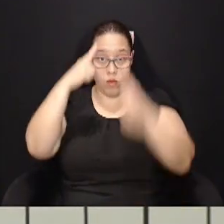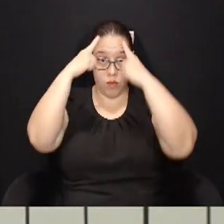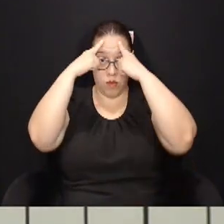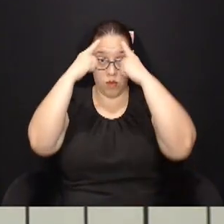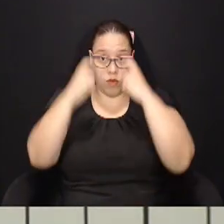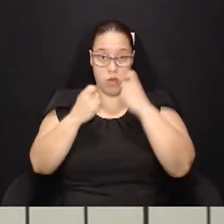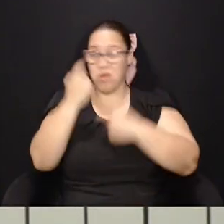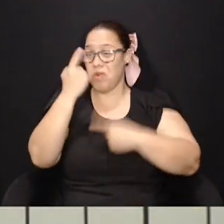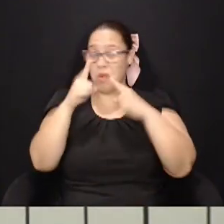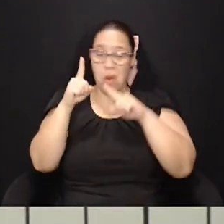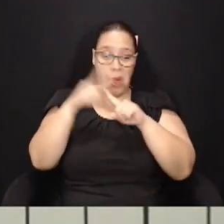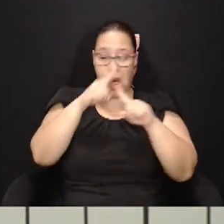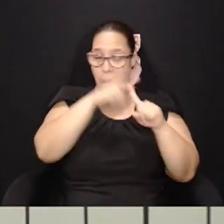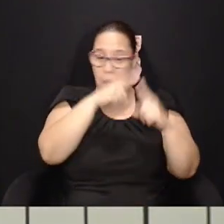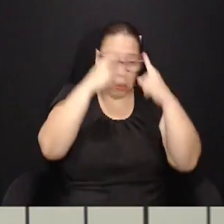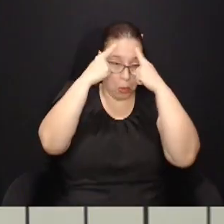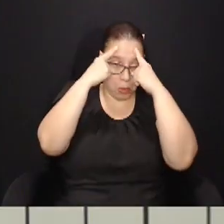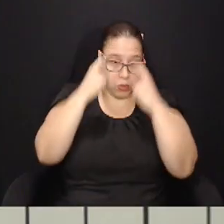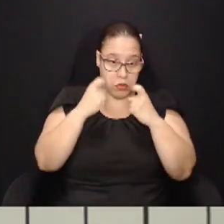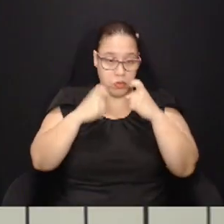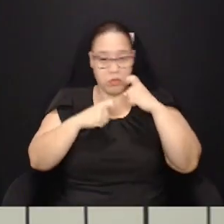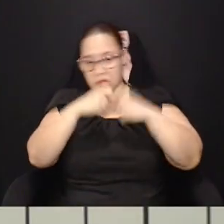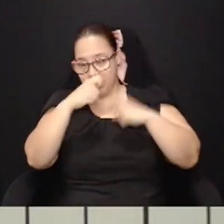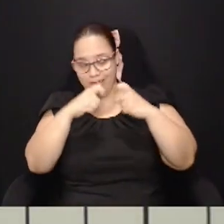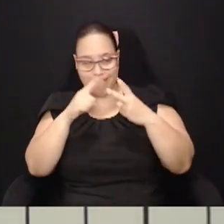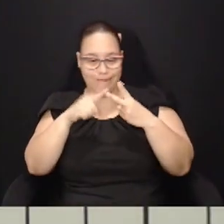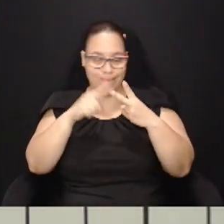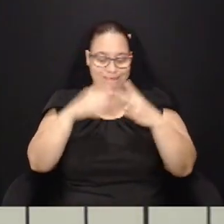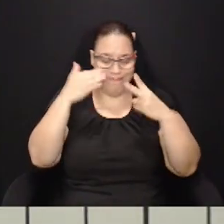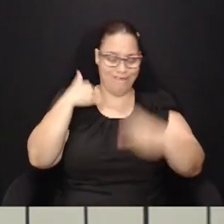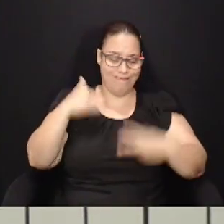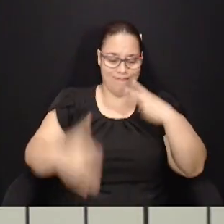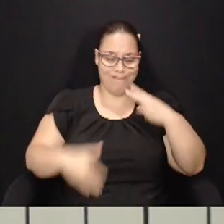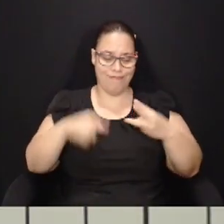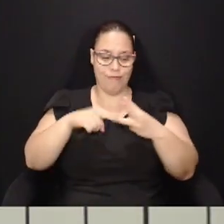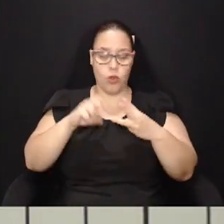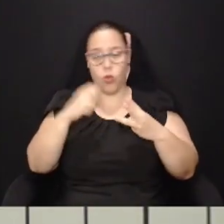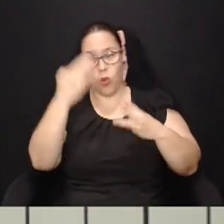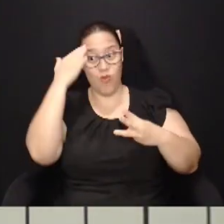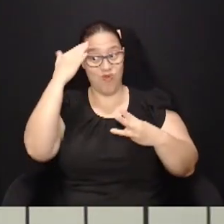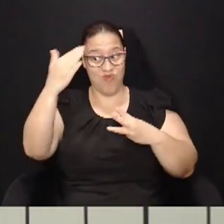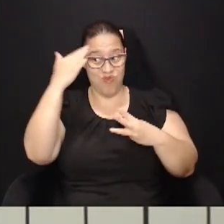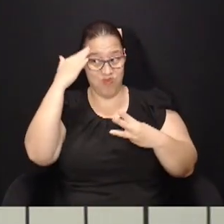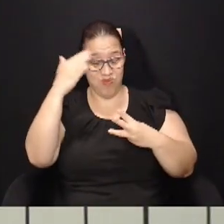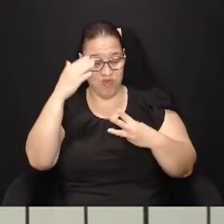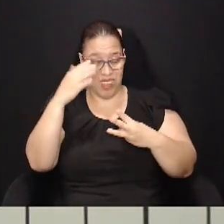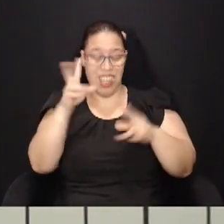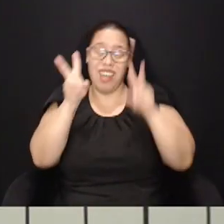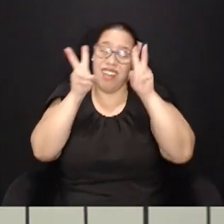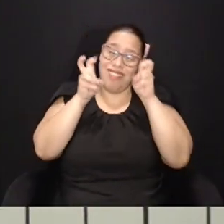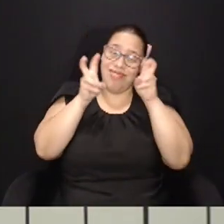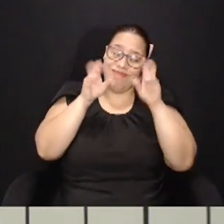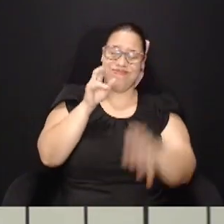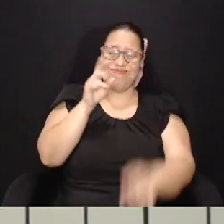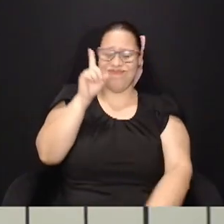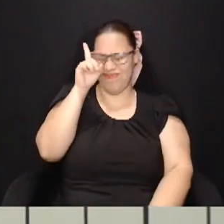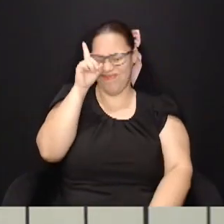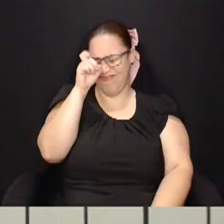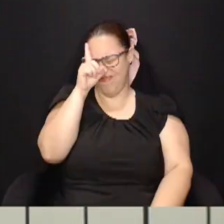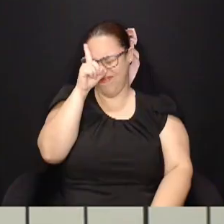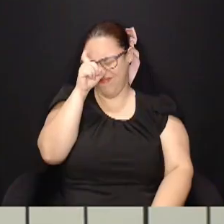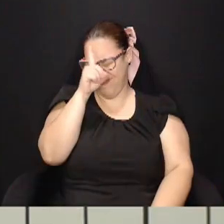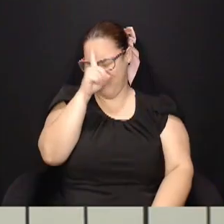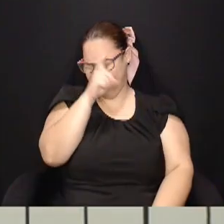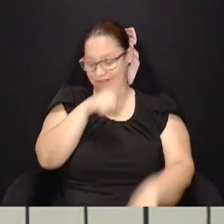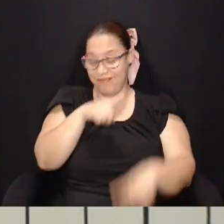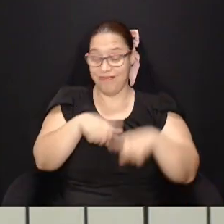de violência sexual, física ou psicológica. É um assunto delicado, difícil, mas que precisa